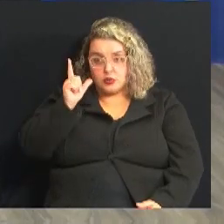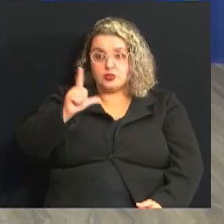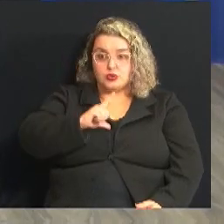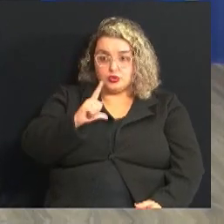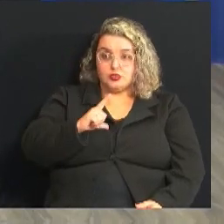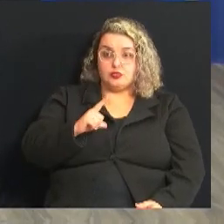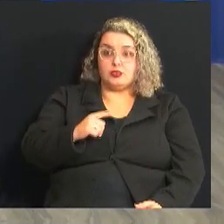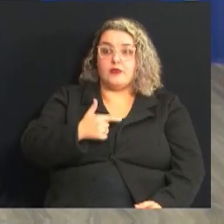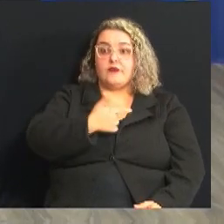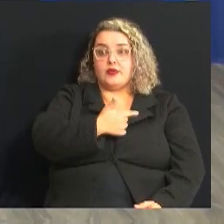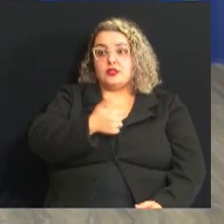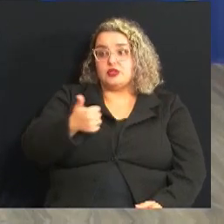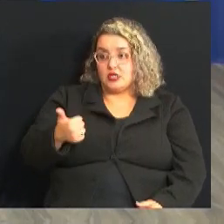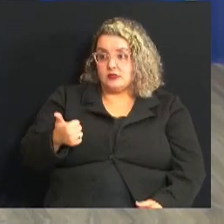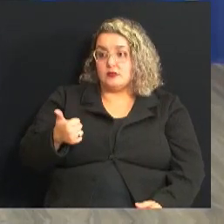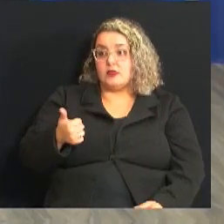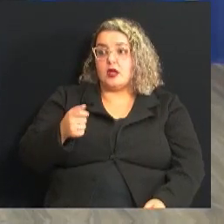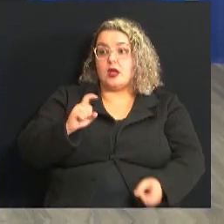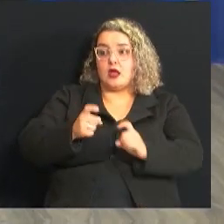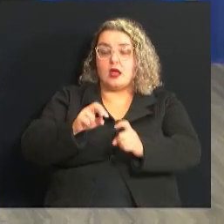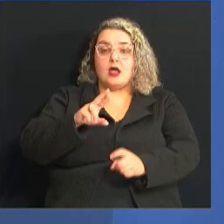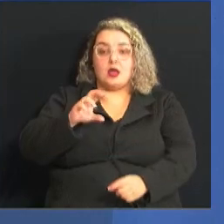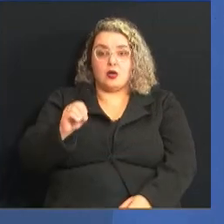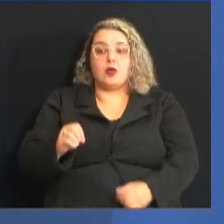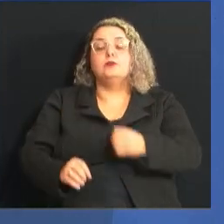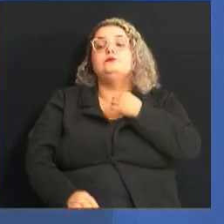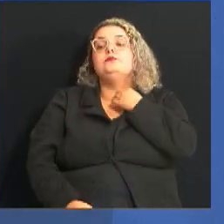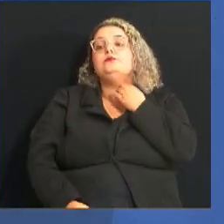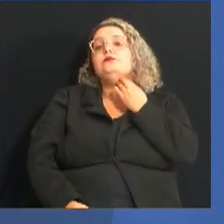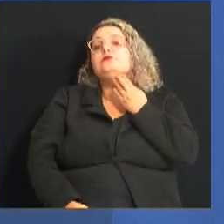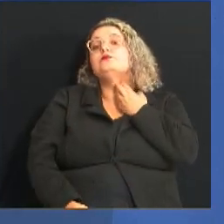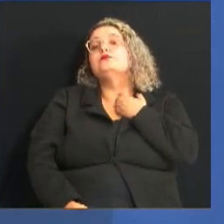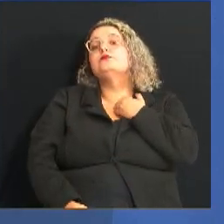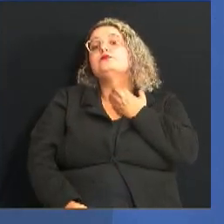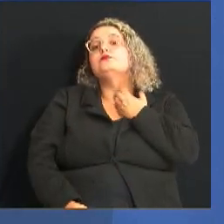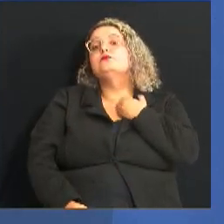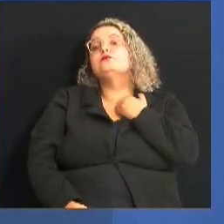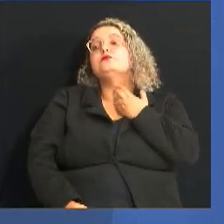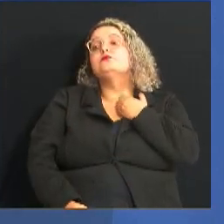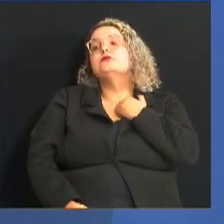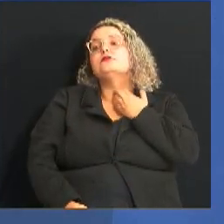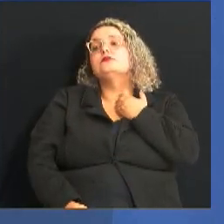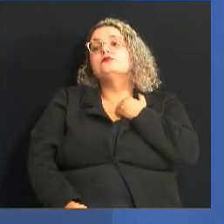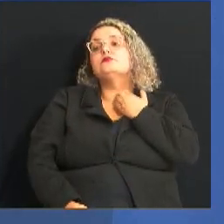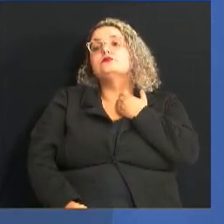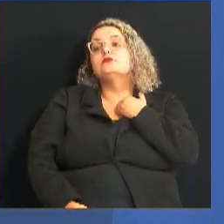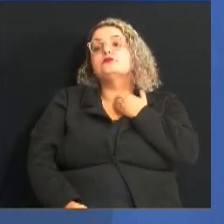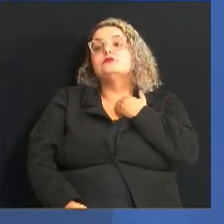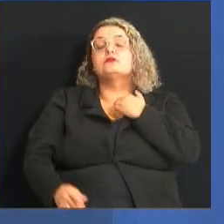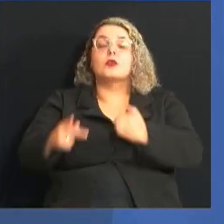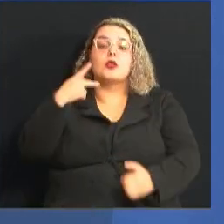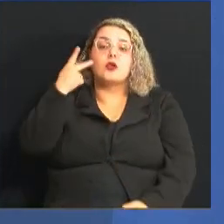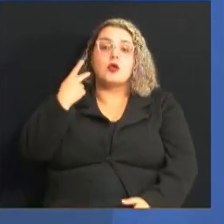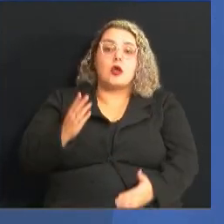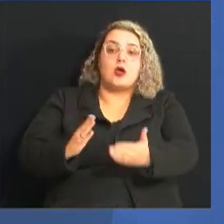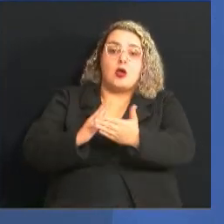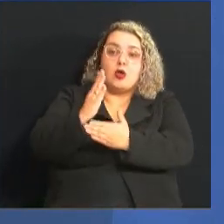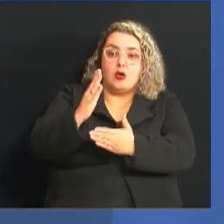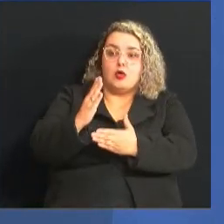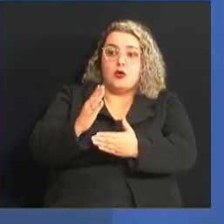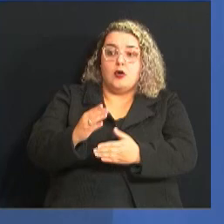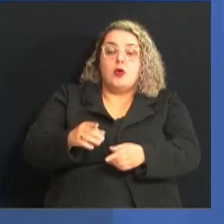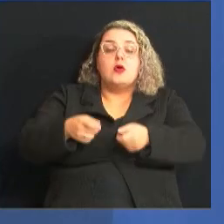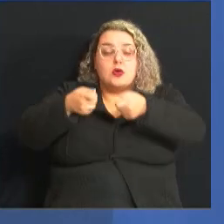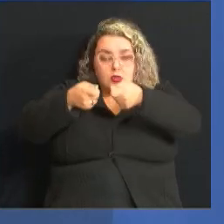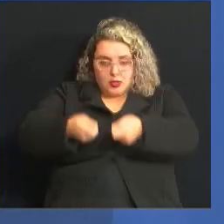a 21ª reunião ordinária. E os vereadores aprovaram na 21ª reunião ordinária de forma